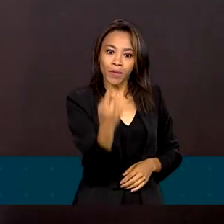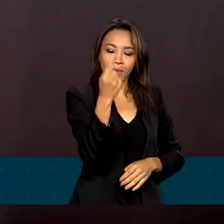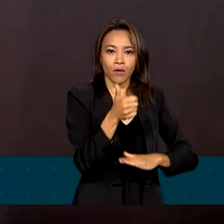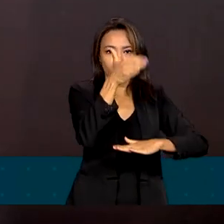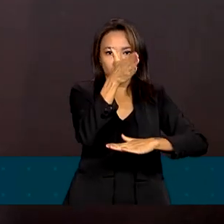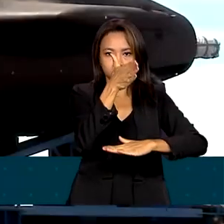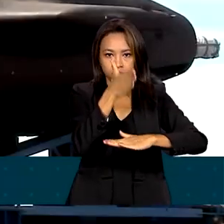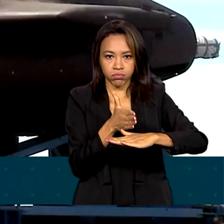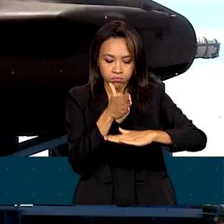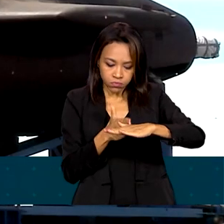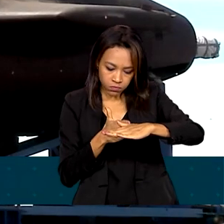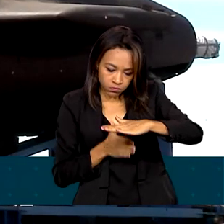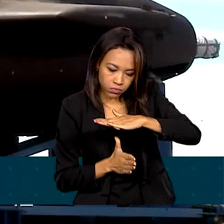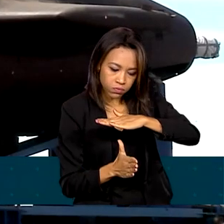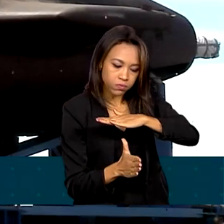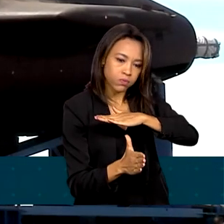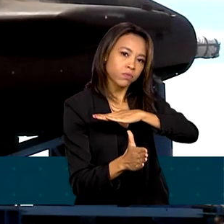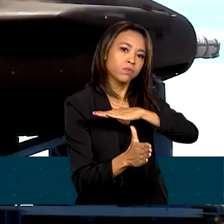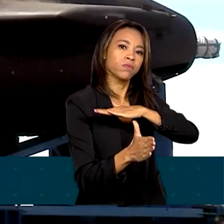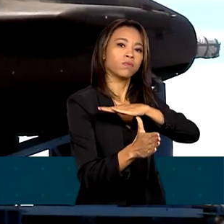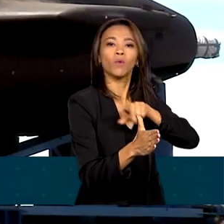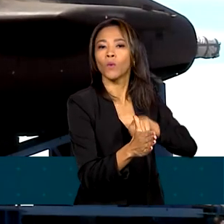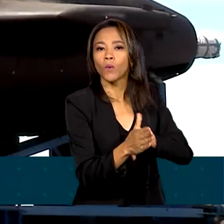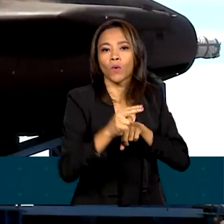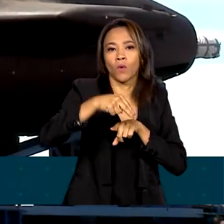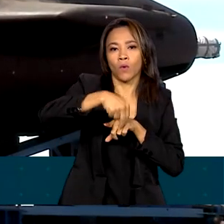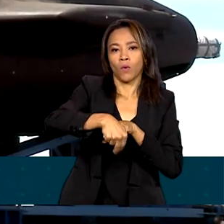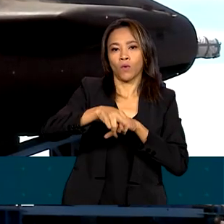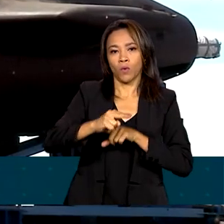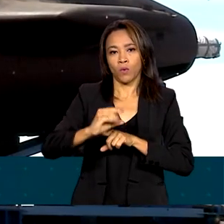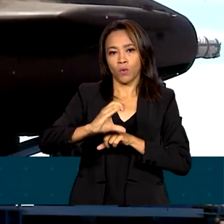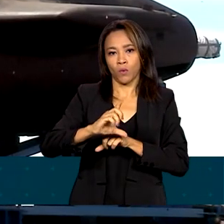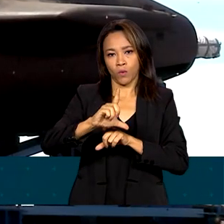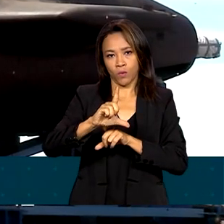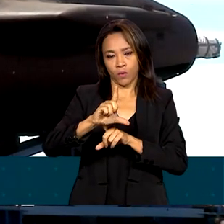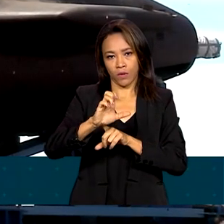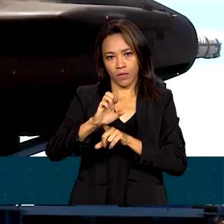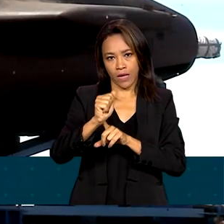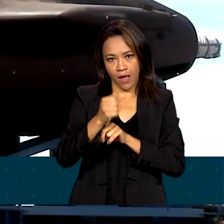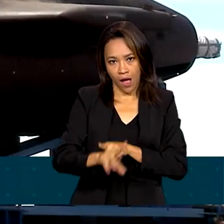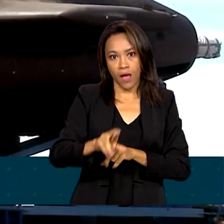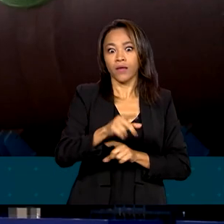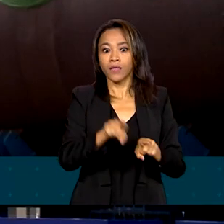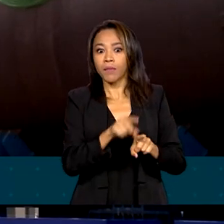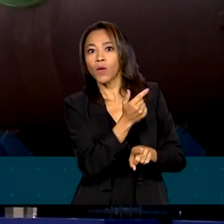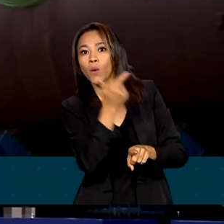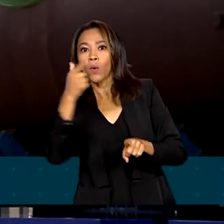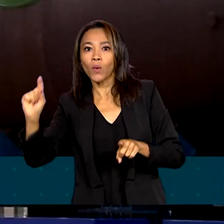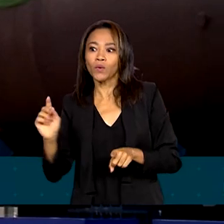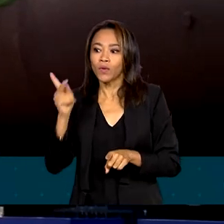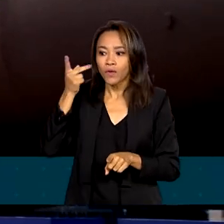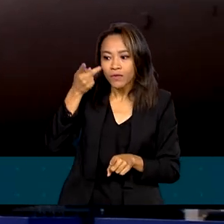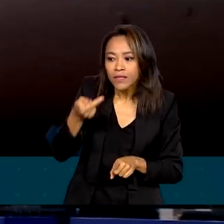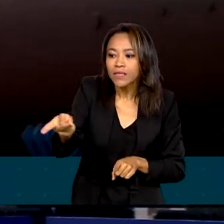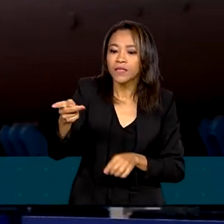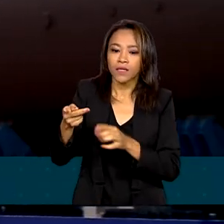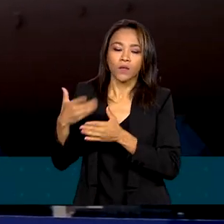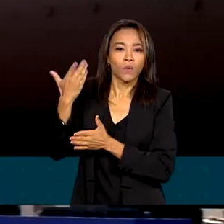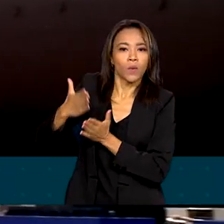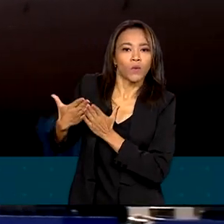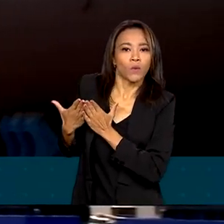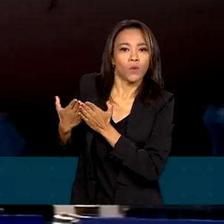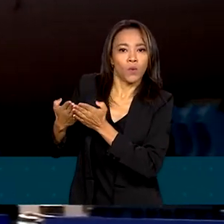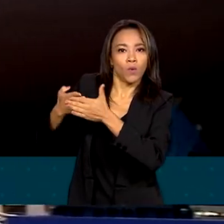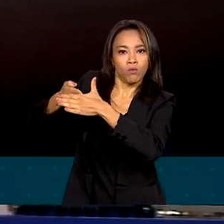com propulsão nuclear. O presidente Lula visita também o submarino Humaitá, que se encontra em fase de testes finais